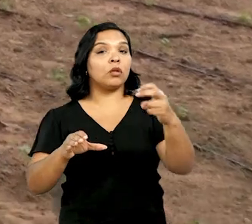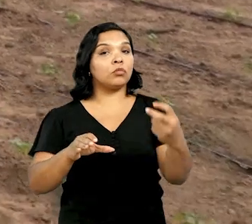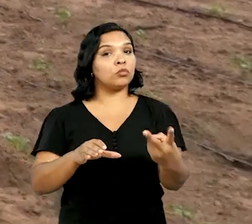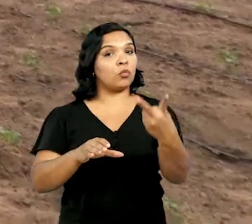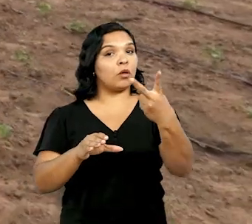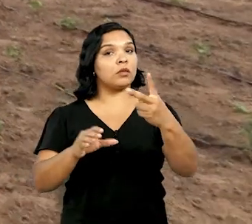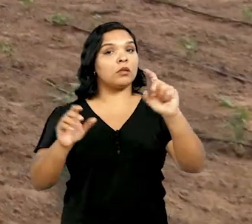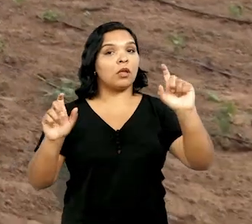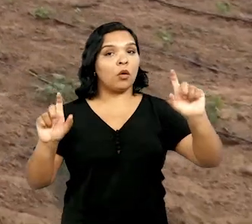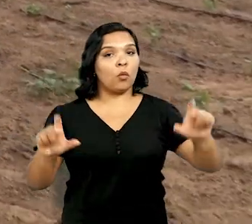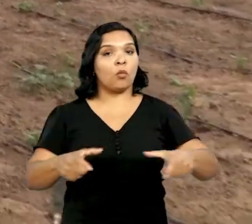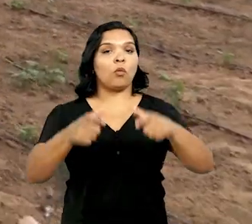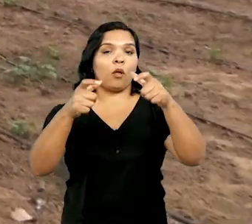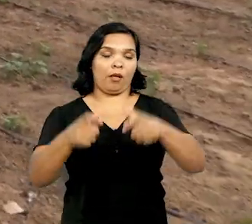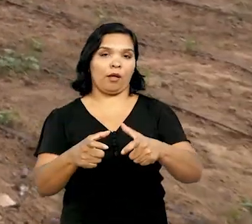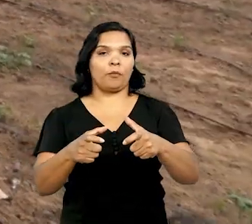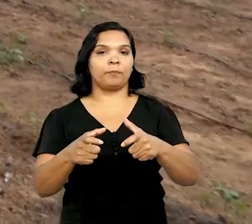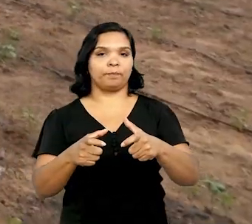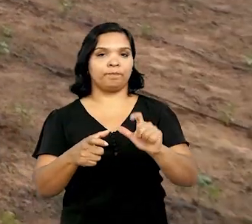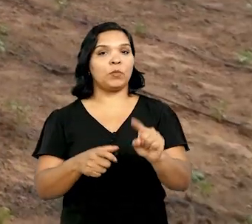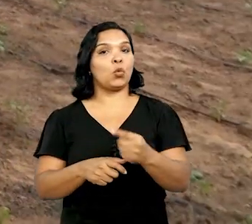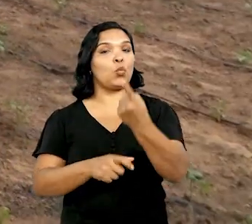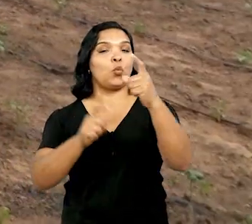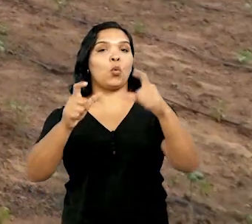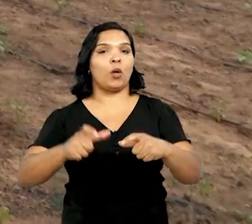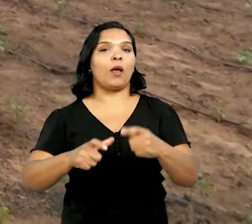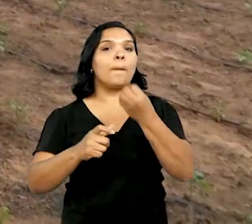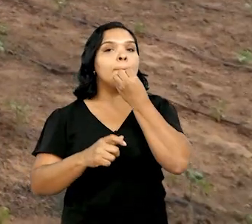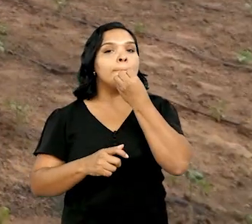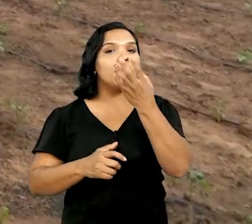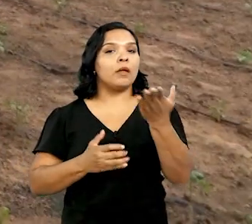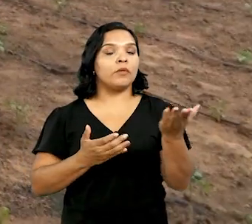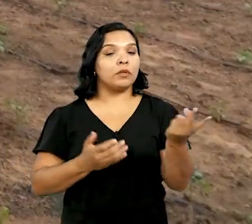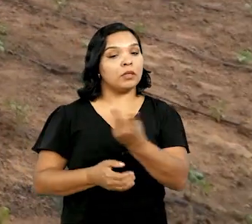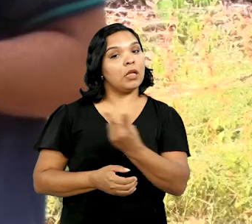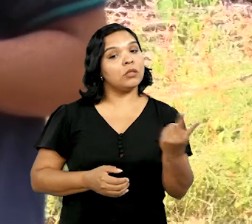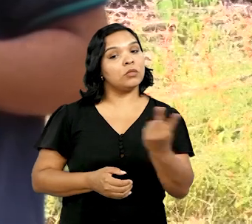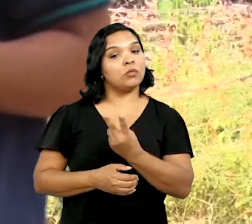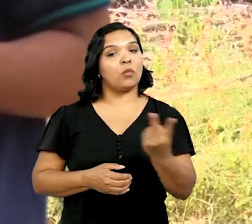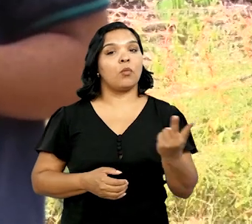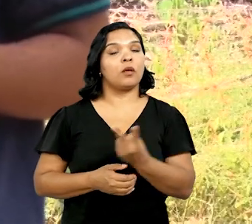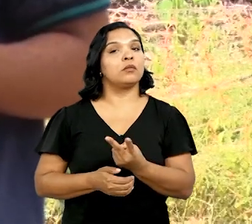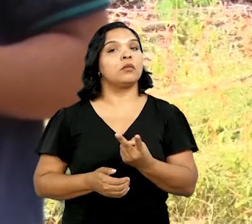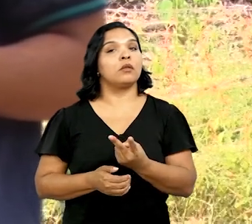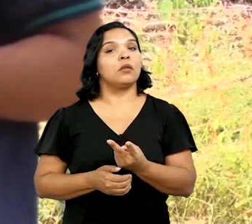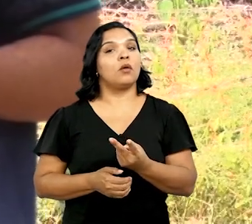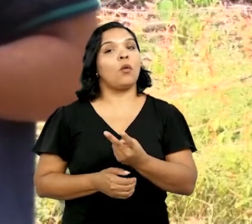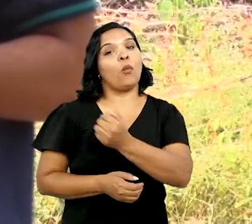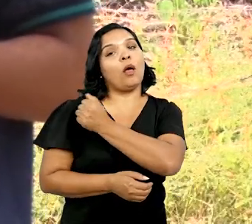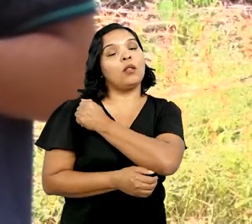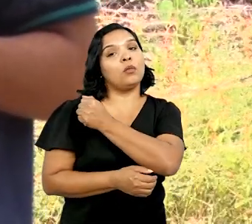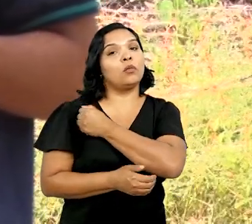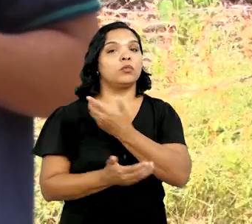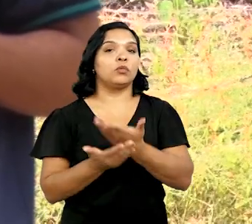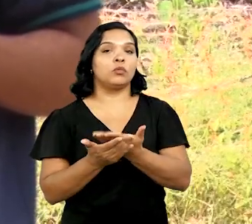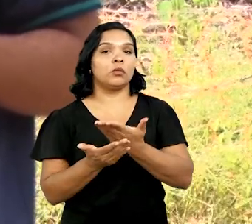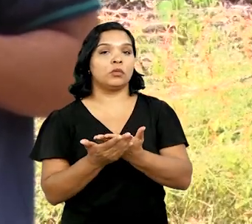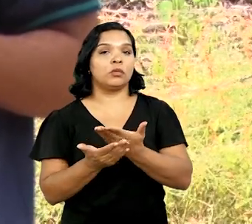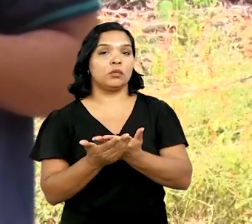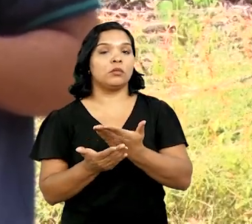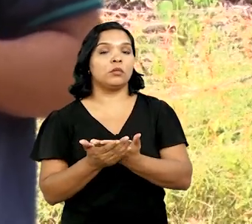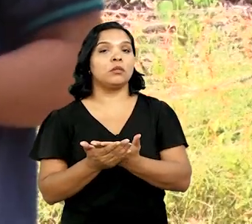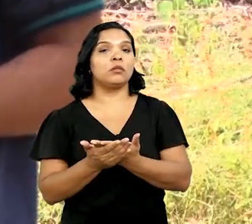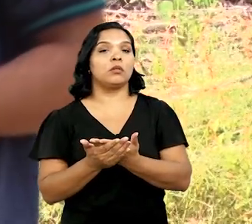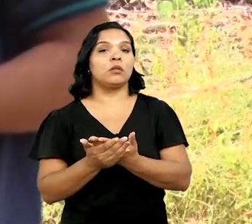mais espécies em uma mesma área, buscando o benefício de ambas. Segundo o estudante de agronomia, João